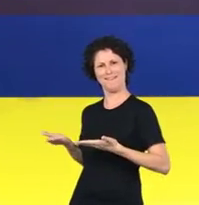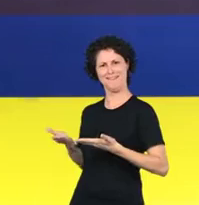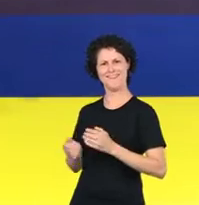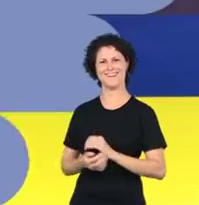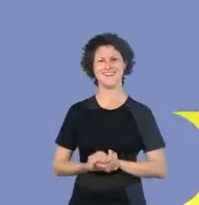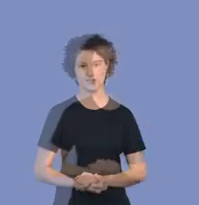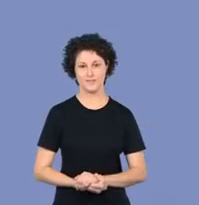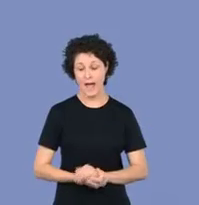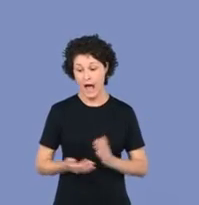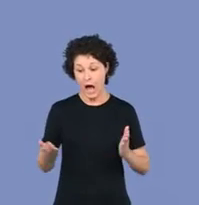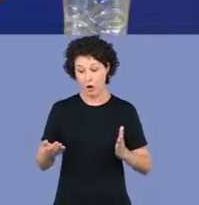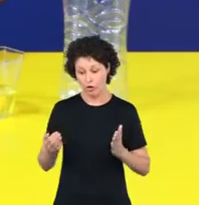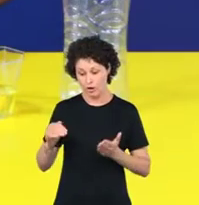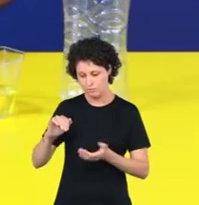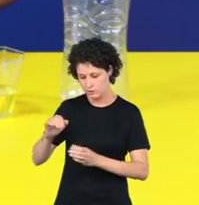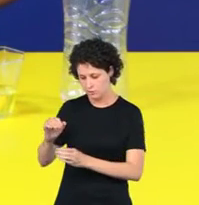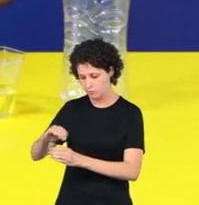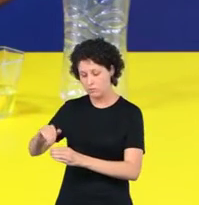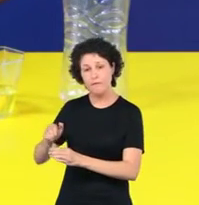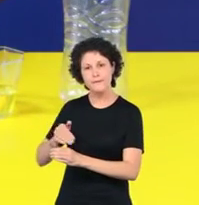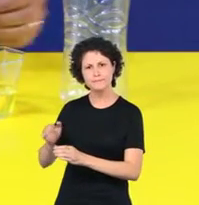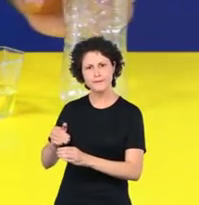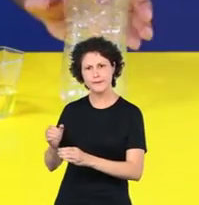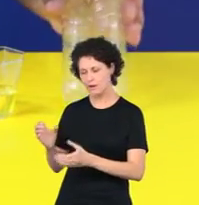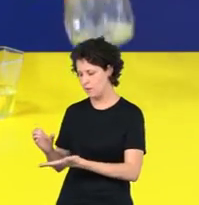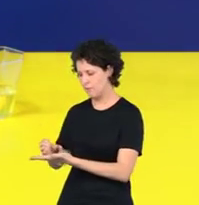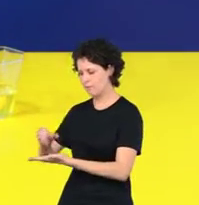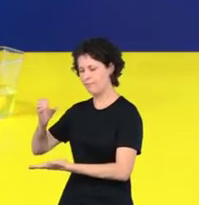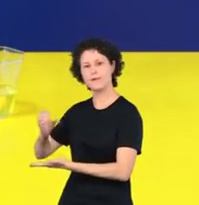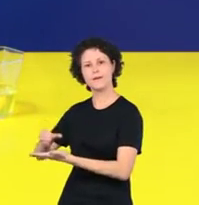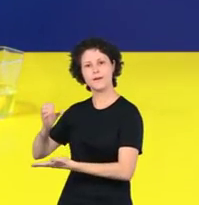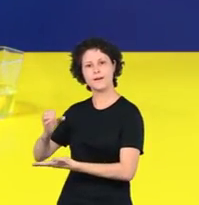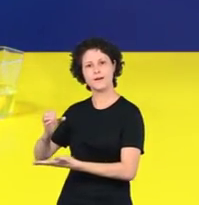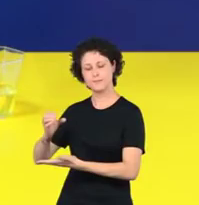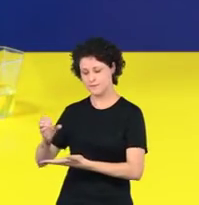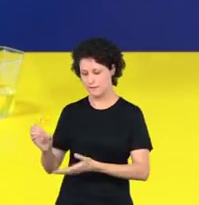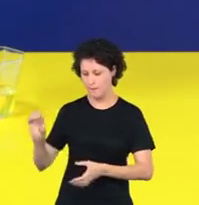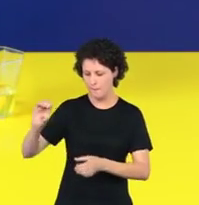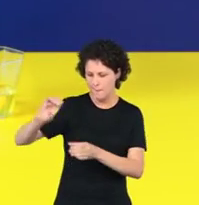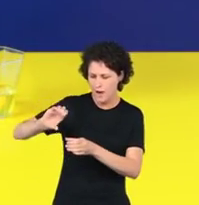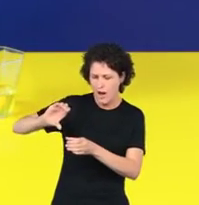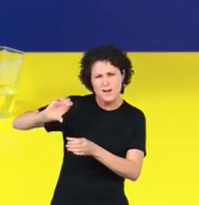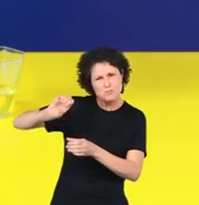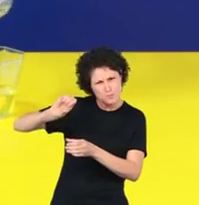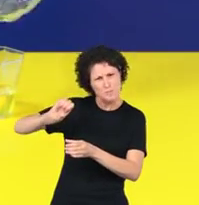como essa aqui. Para separar a clara da gema, eu pego a garrafa dessa maneira, aperto